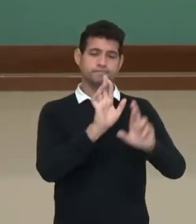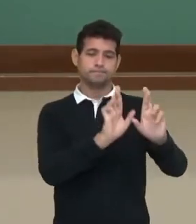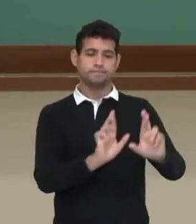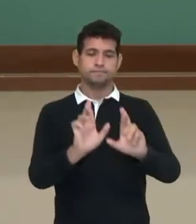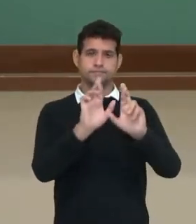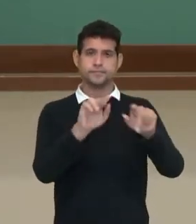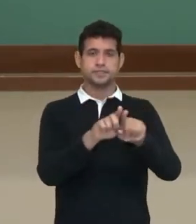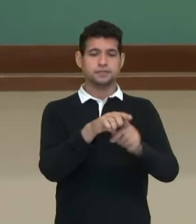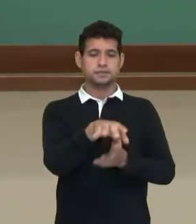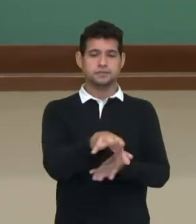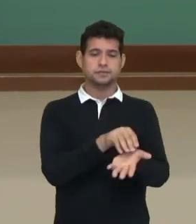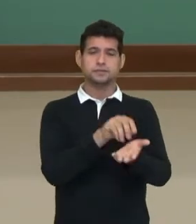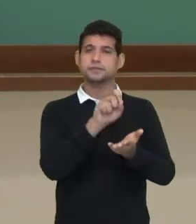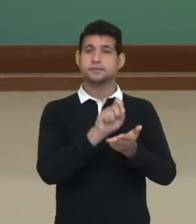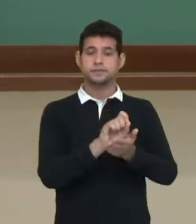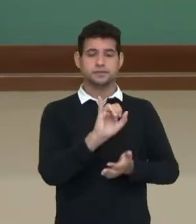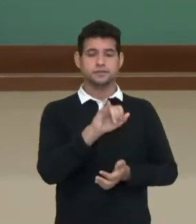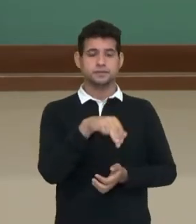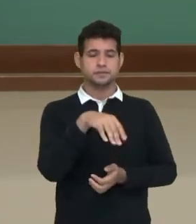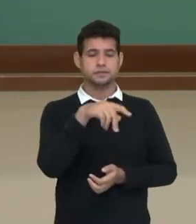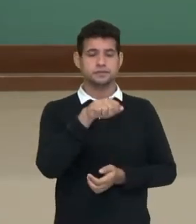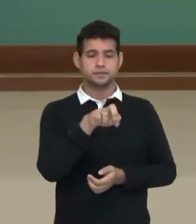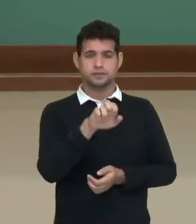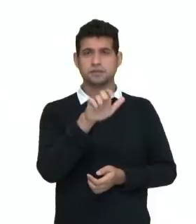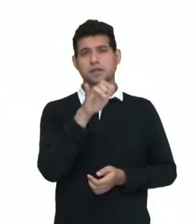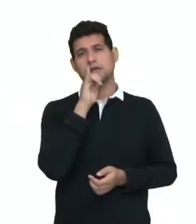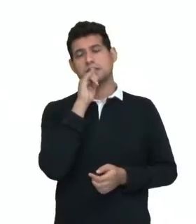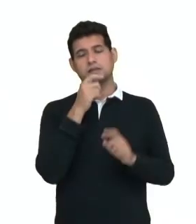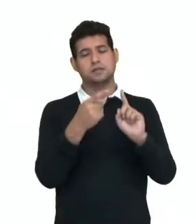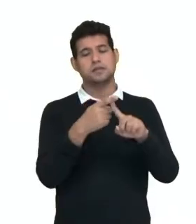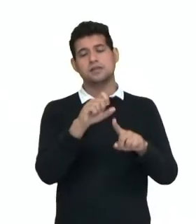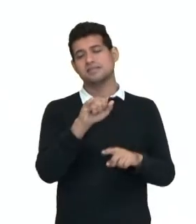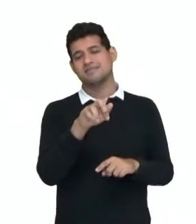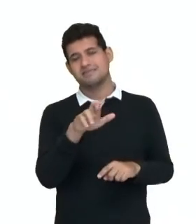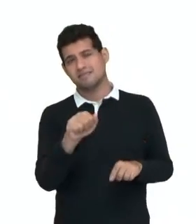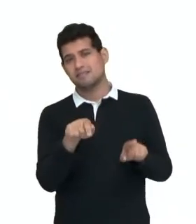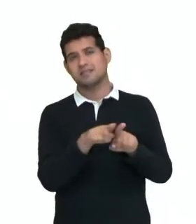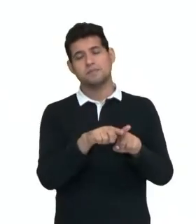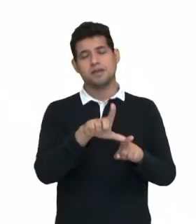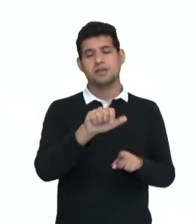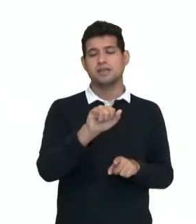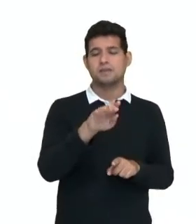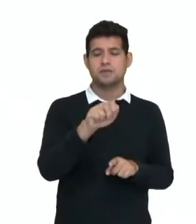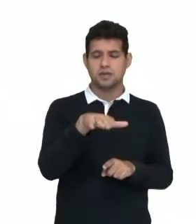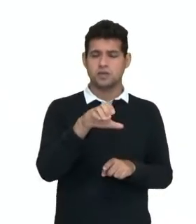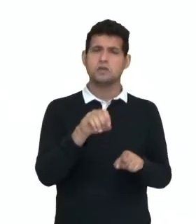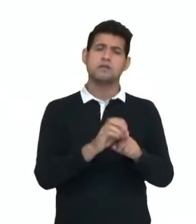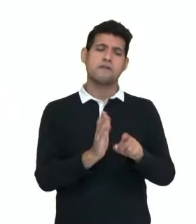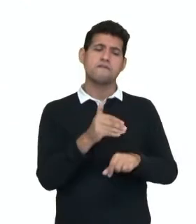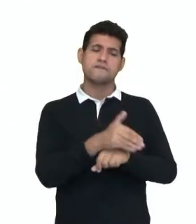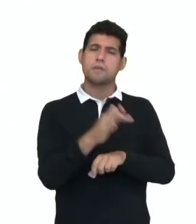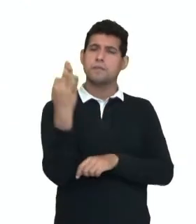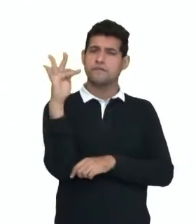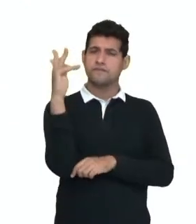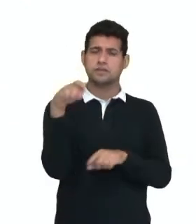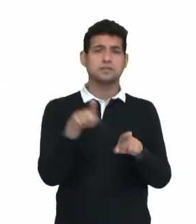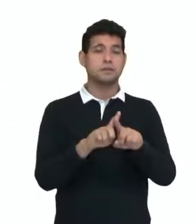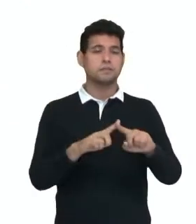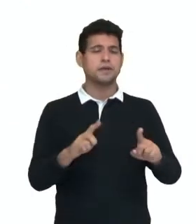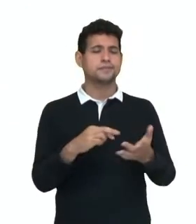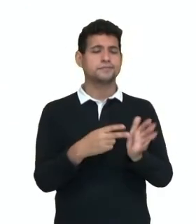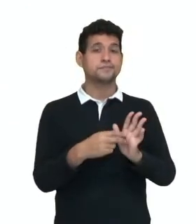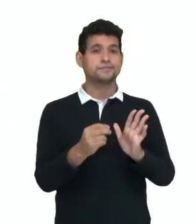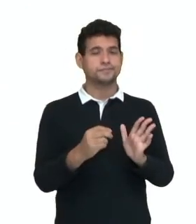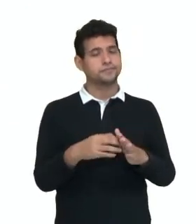dentro do seu modelo imperial, como as regiões da Síria e do Líbano, que passam para o domínio da França. Então esse império